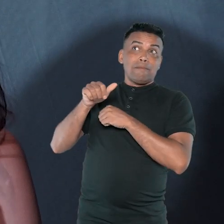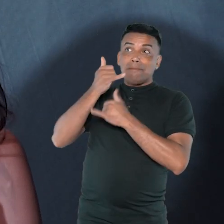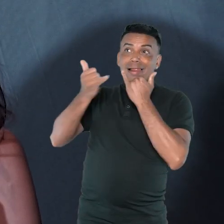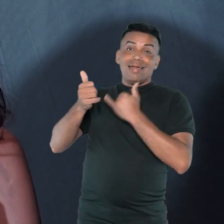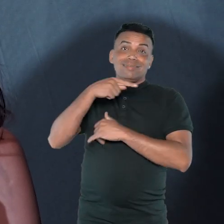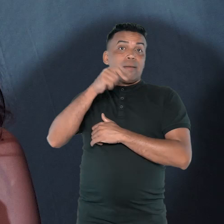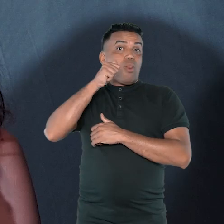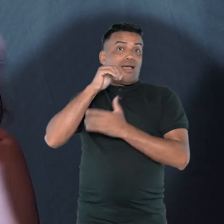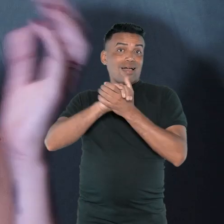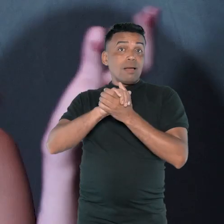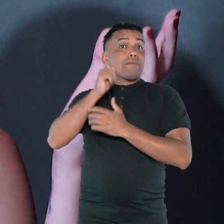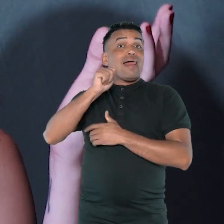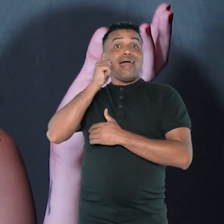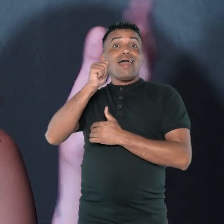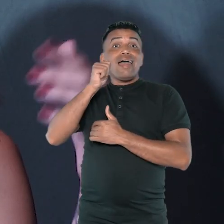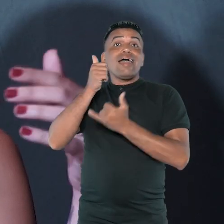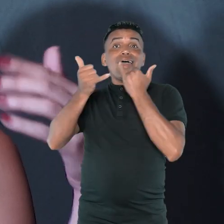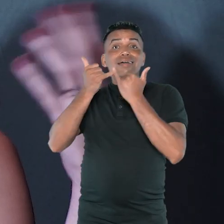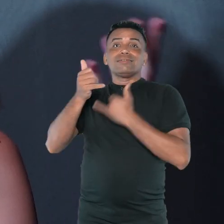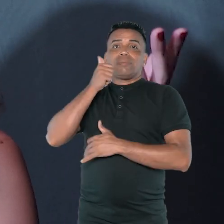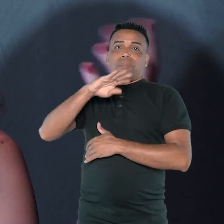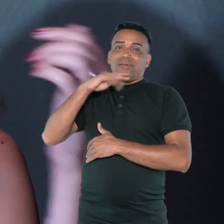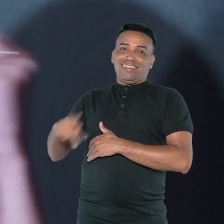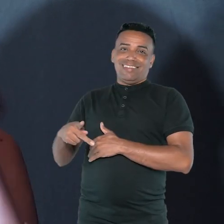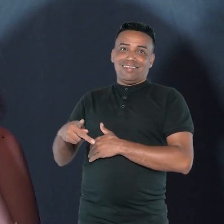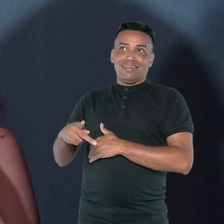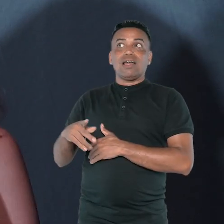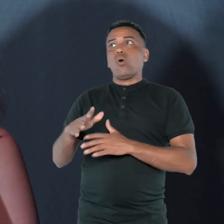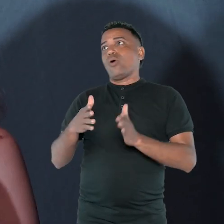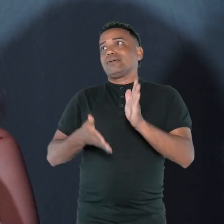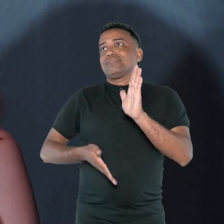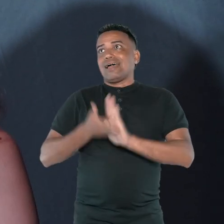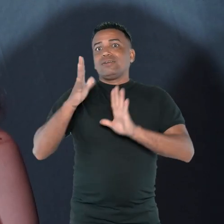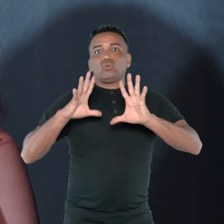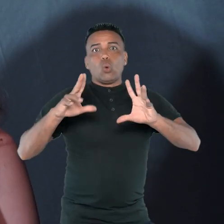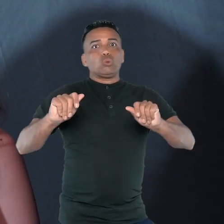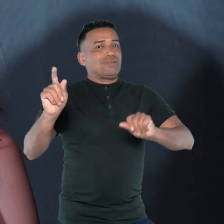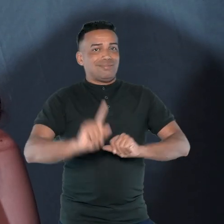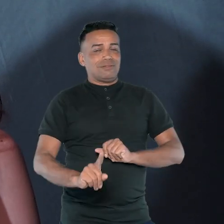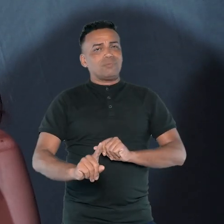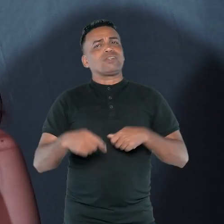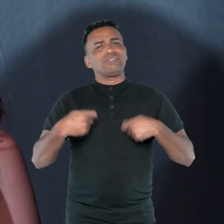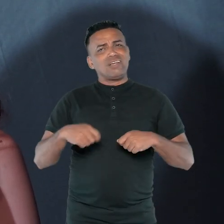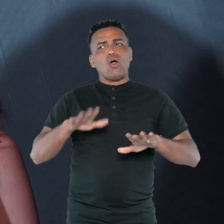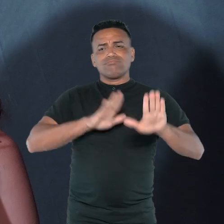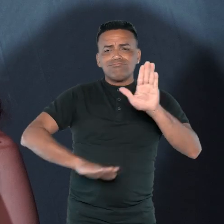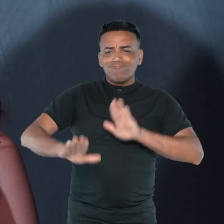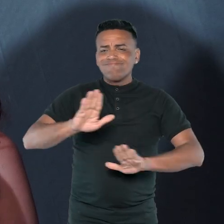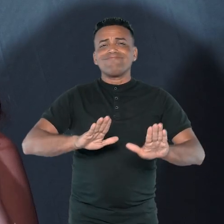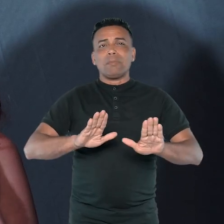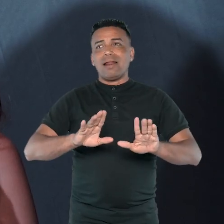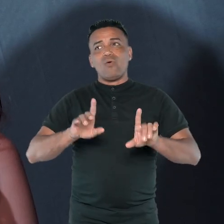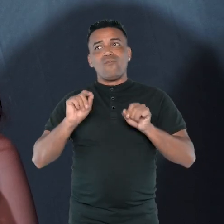outro, quanto pela saída pelo não todo. E aí eu acho que é preciso a gente ser muito cauteloso para a